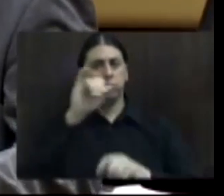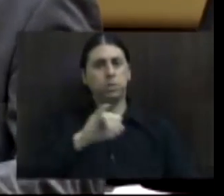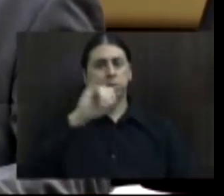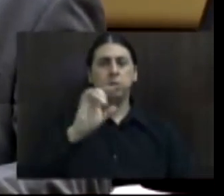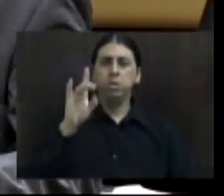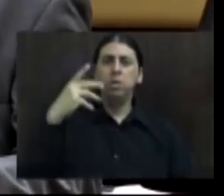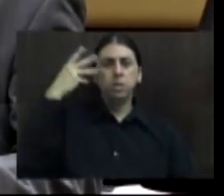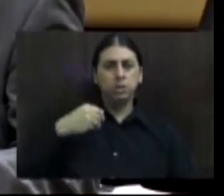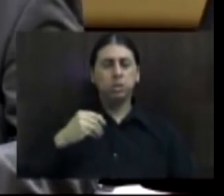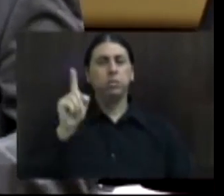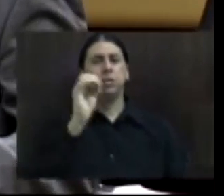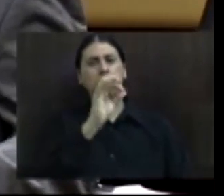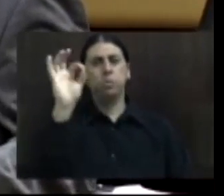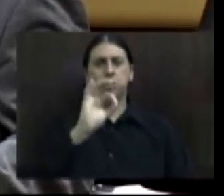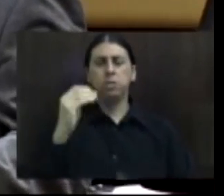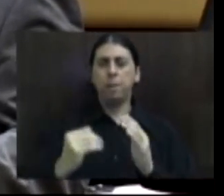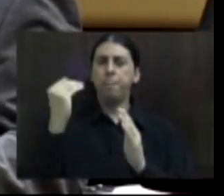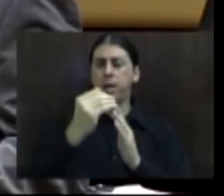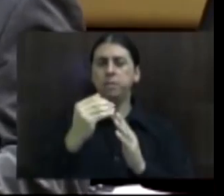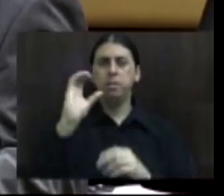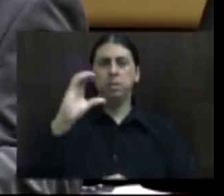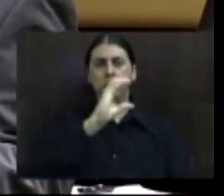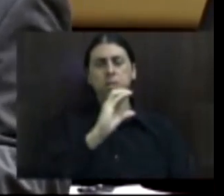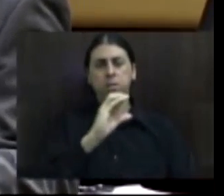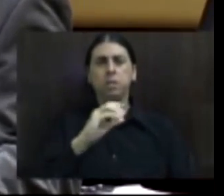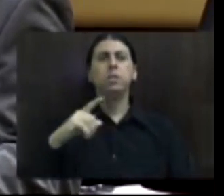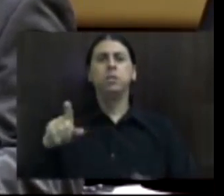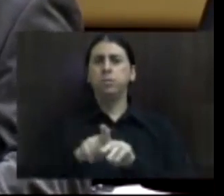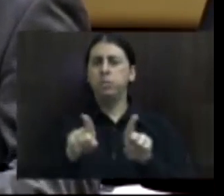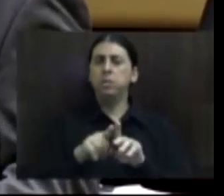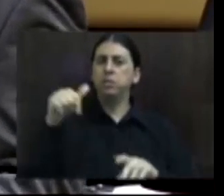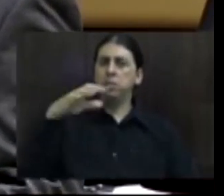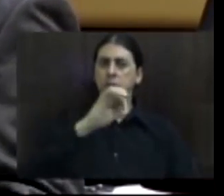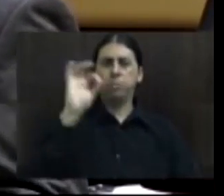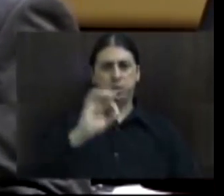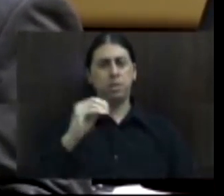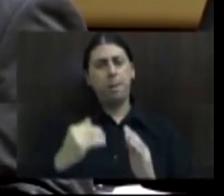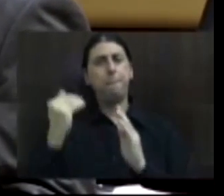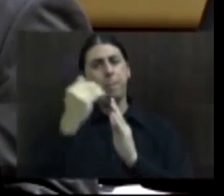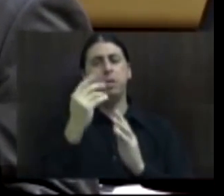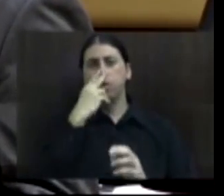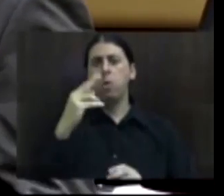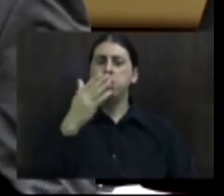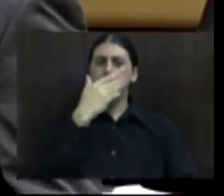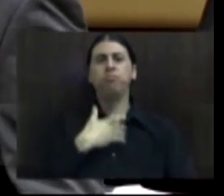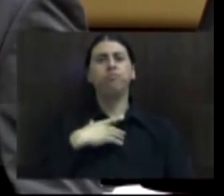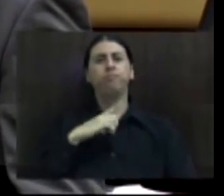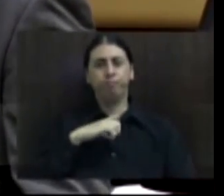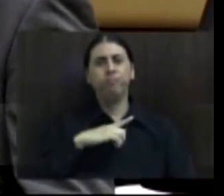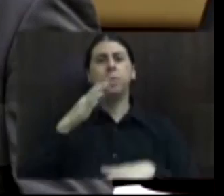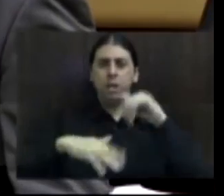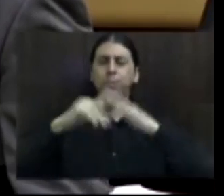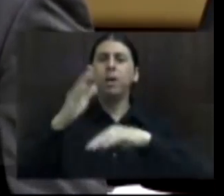diárias eles gastaram 100% aou mais Só nos cargos de confiança 70% aou mais mas é a prática do PT ariv